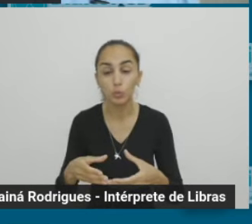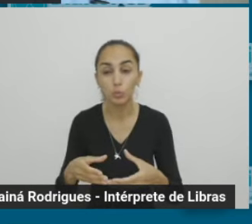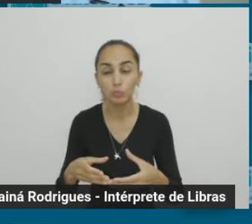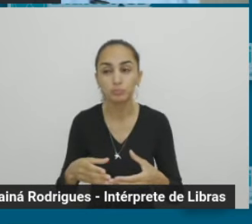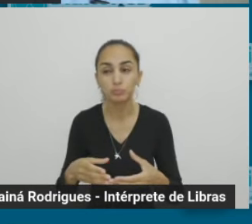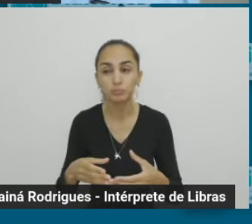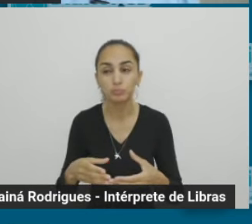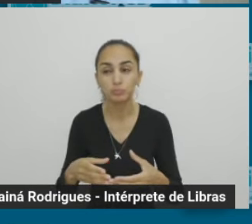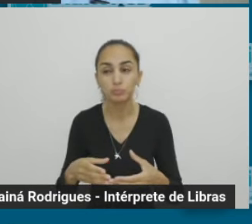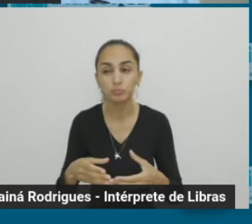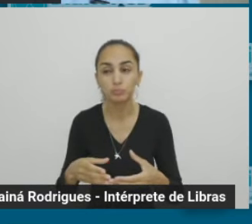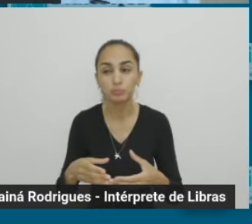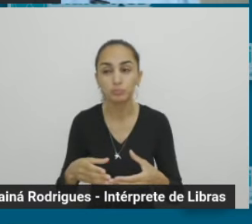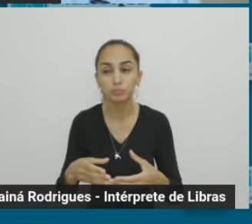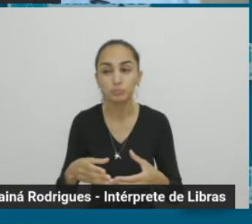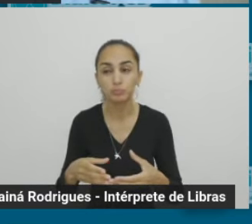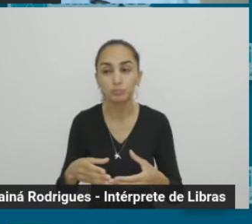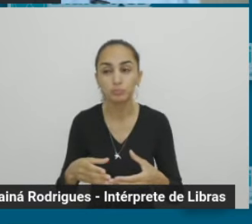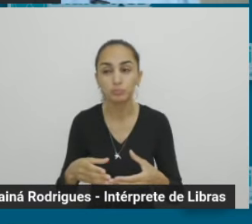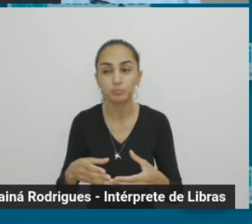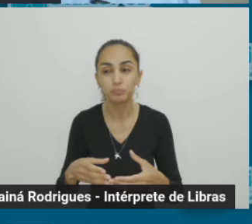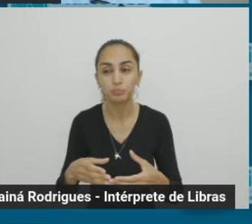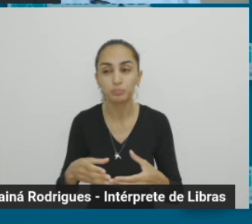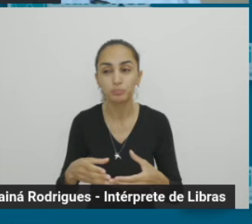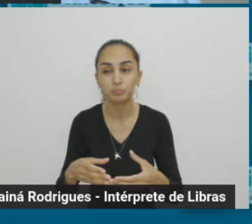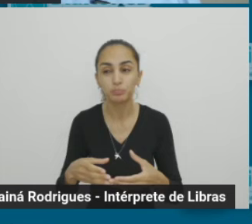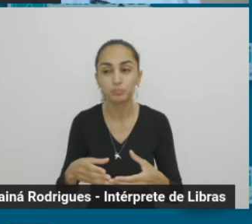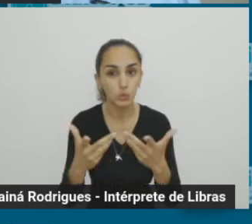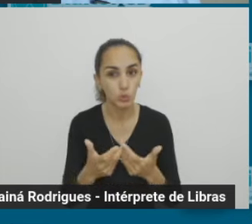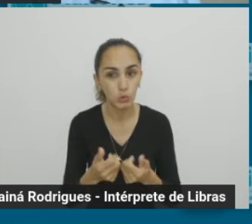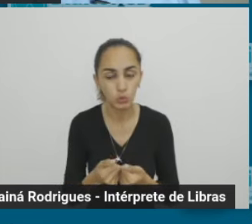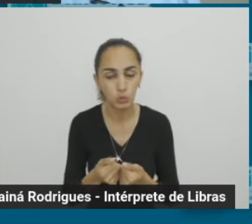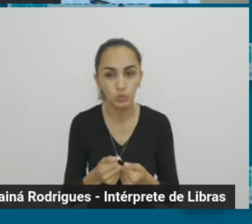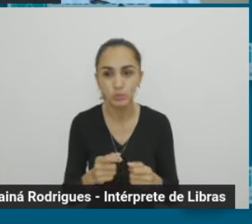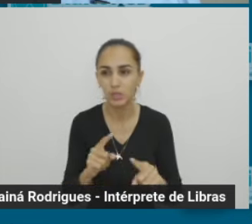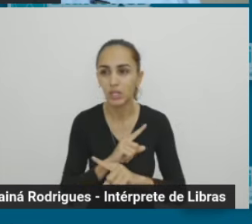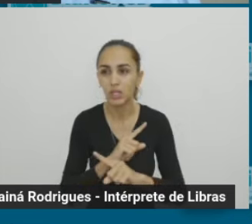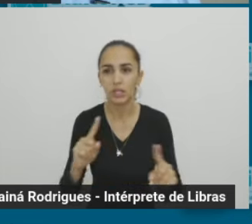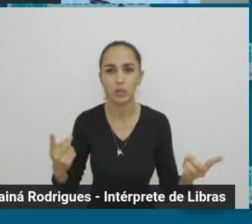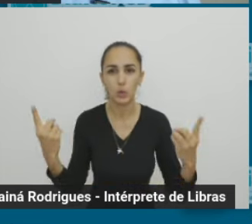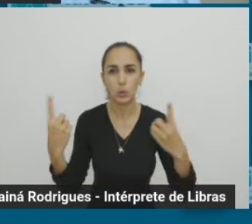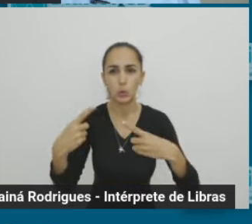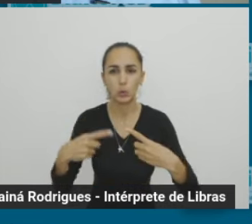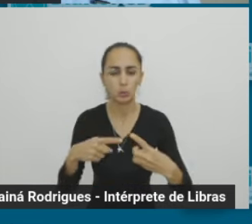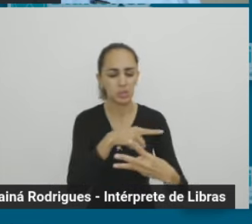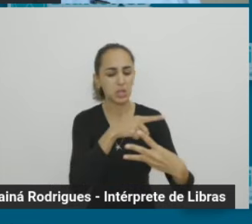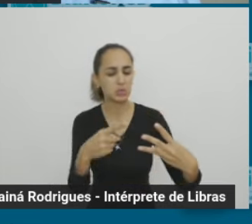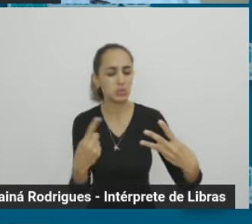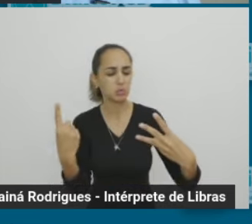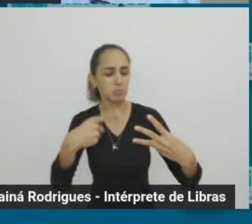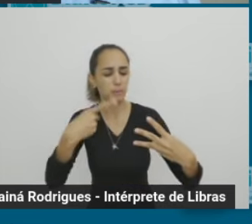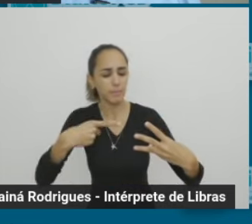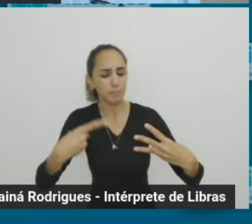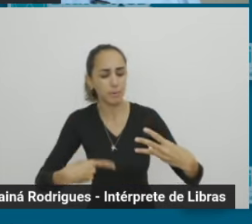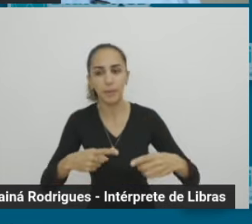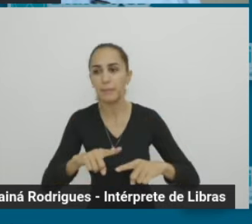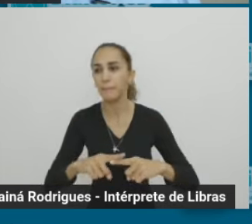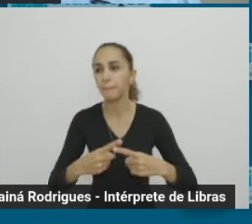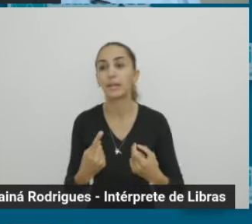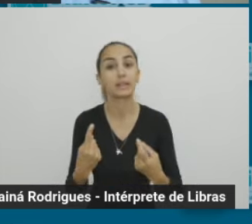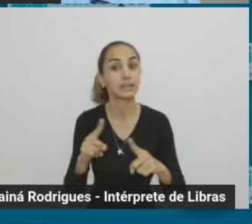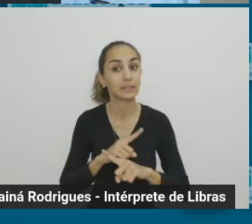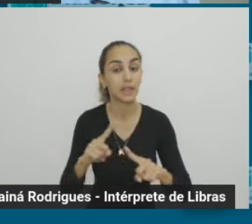nossas pautas são transversais e não estamos concorrendo entre nós, mas exercitando uma